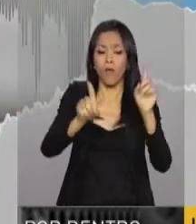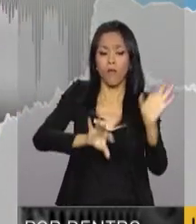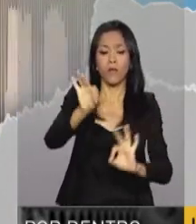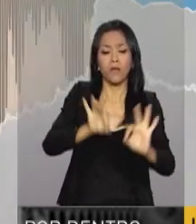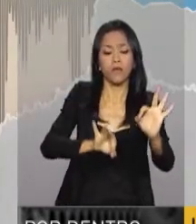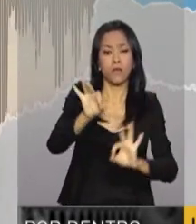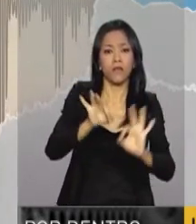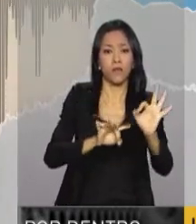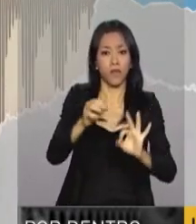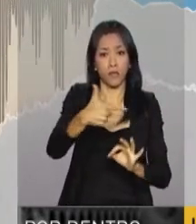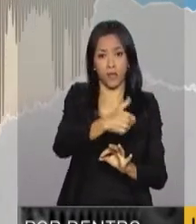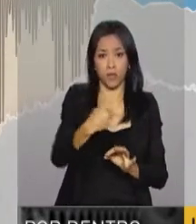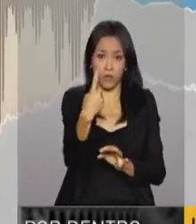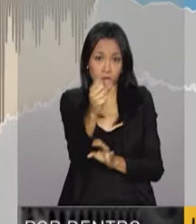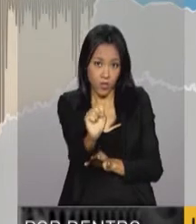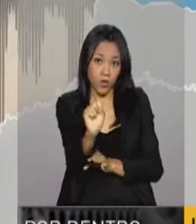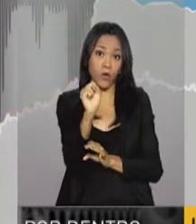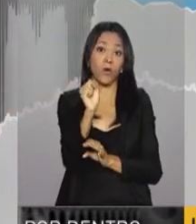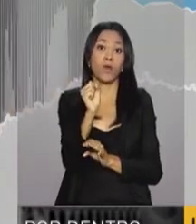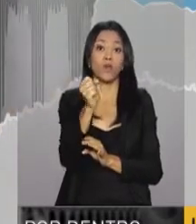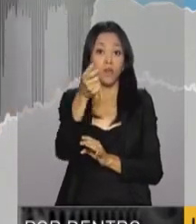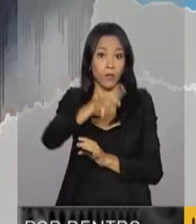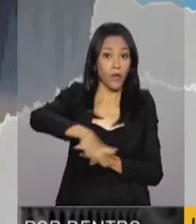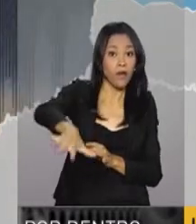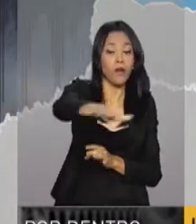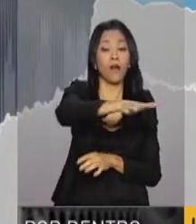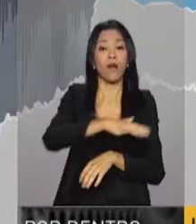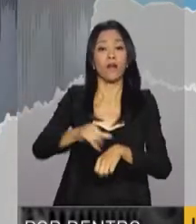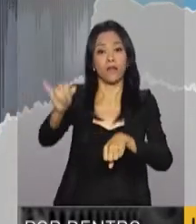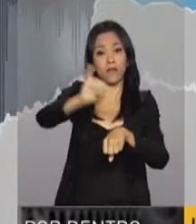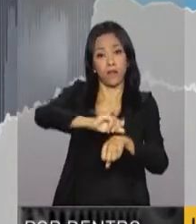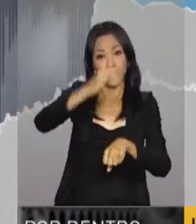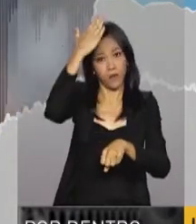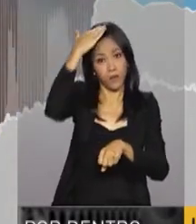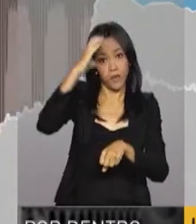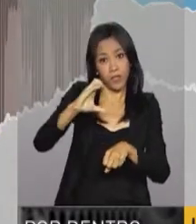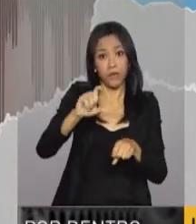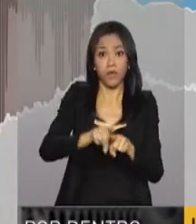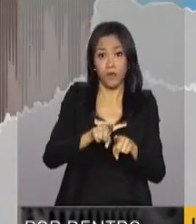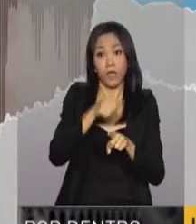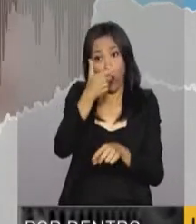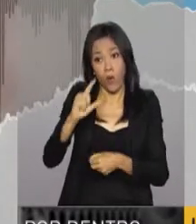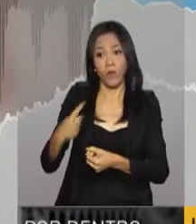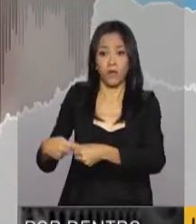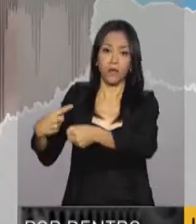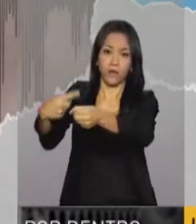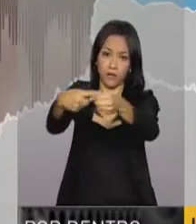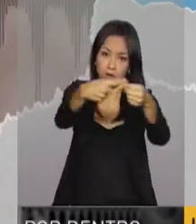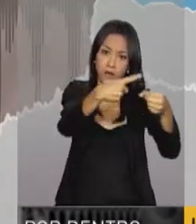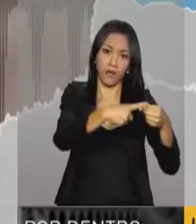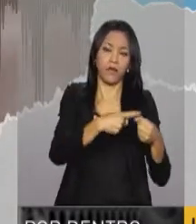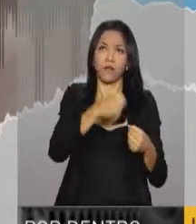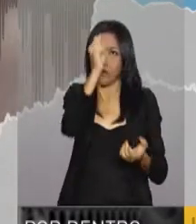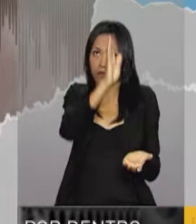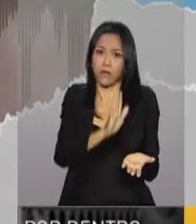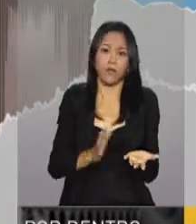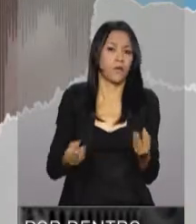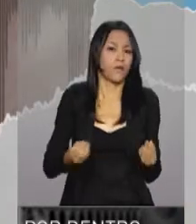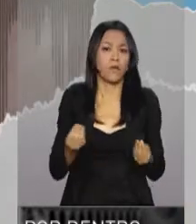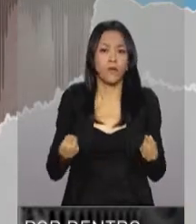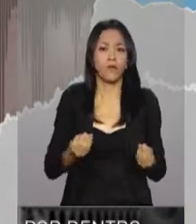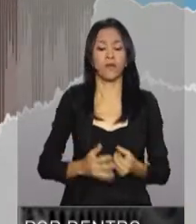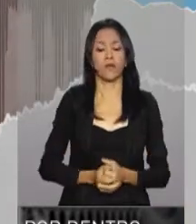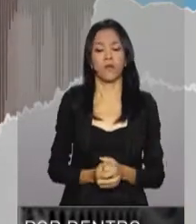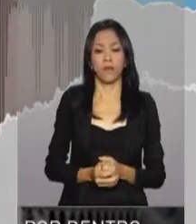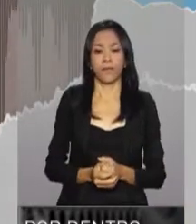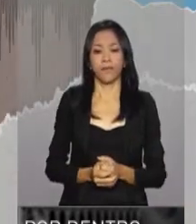falando da região metropolitana de curitiba e também de outras é que existem no nosso país bem luís